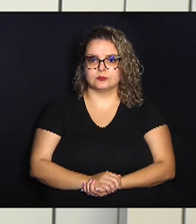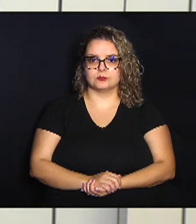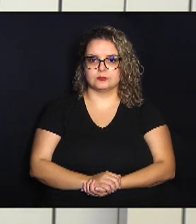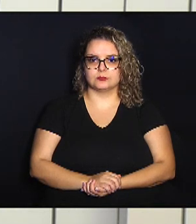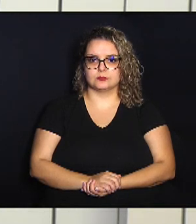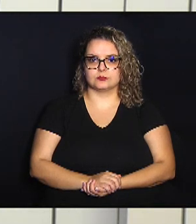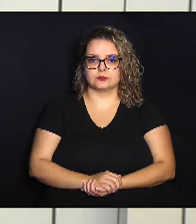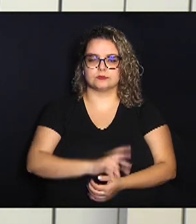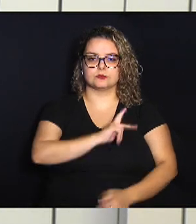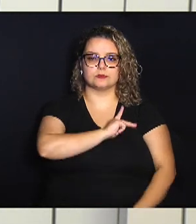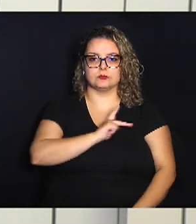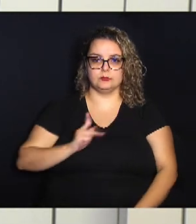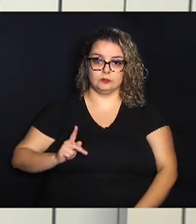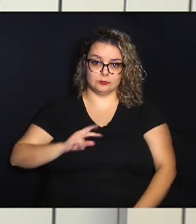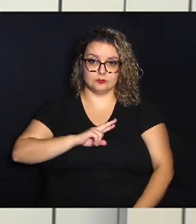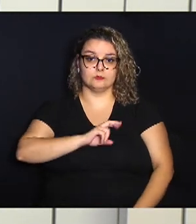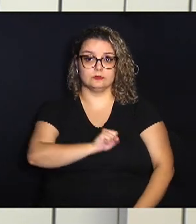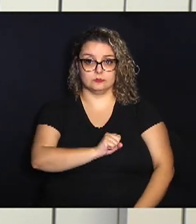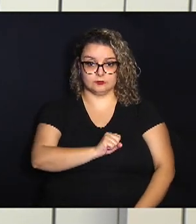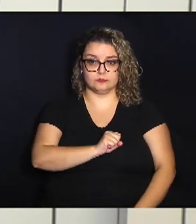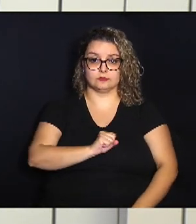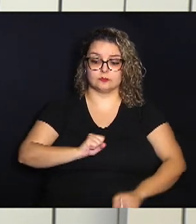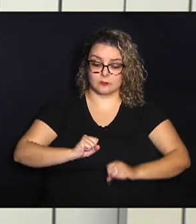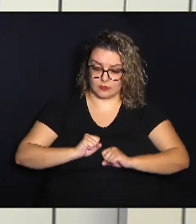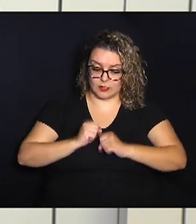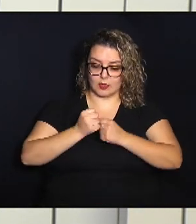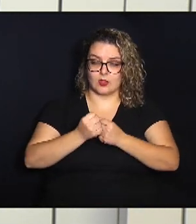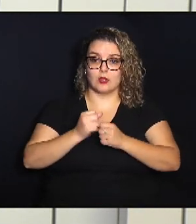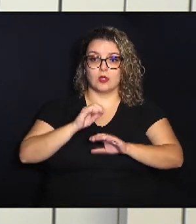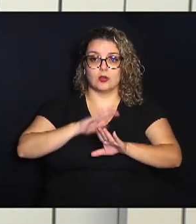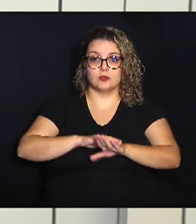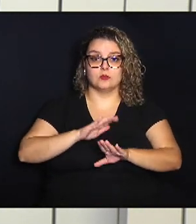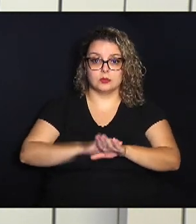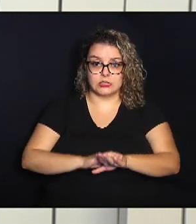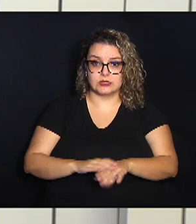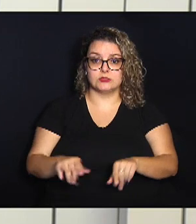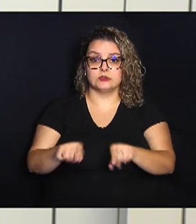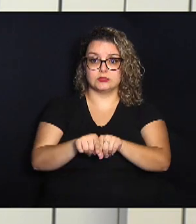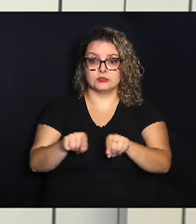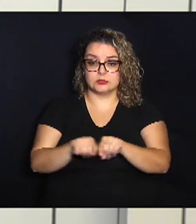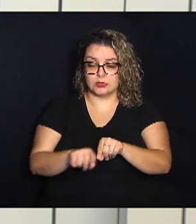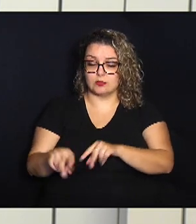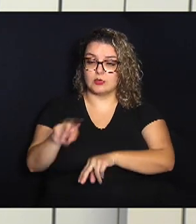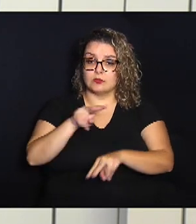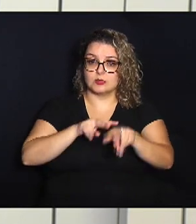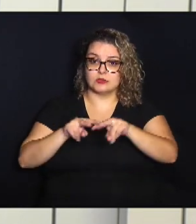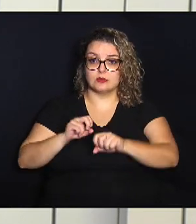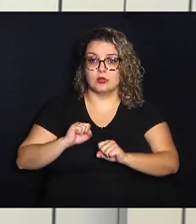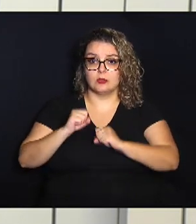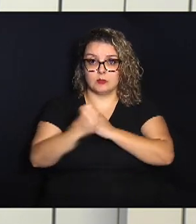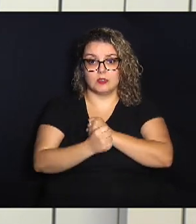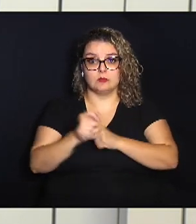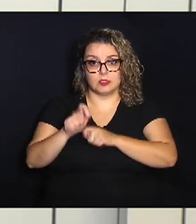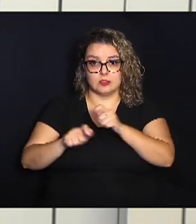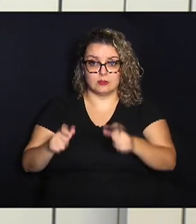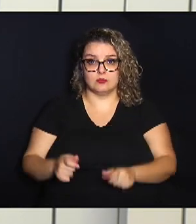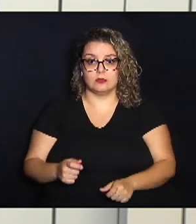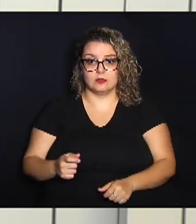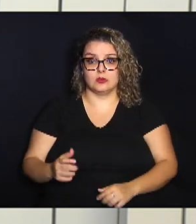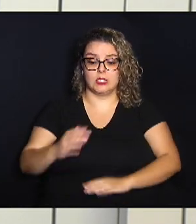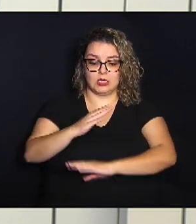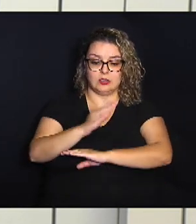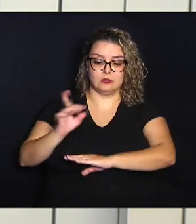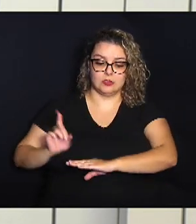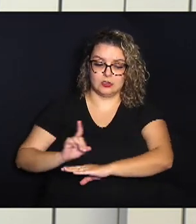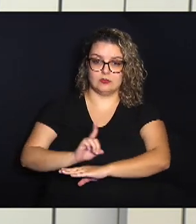O presidente Luiz Rossini reforçou que as medidas também visam a proteção das pessoas que vêm à Câmara